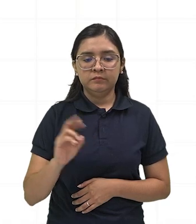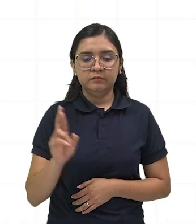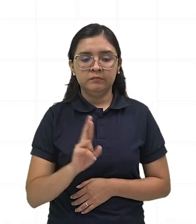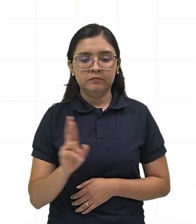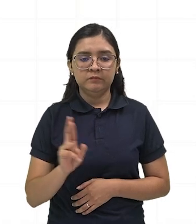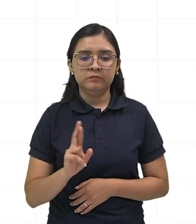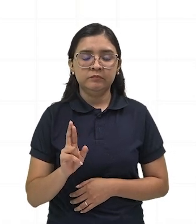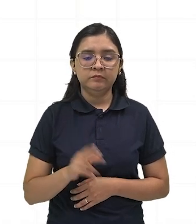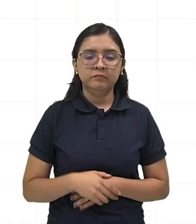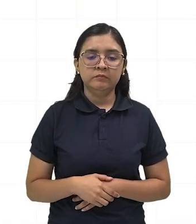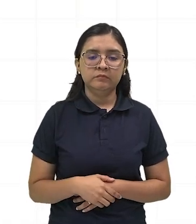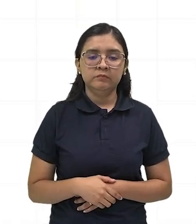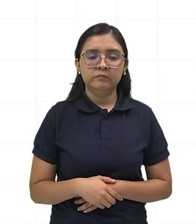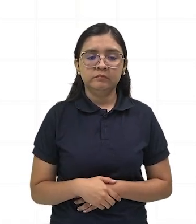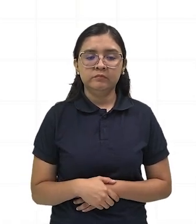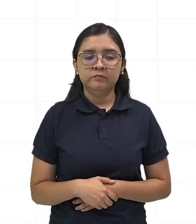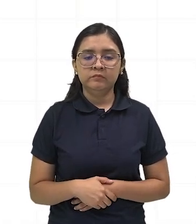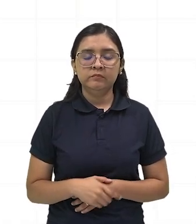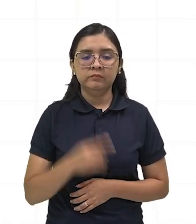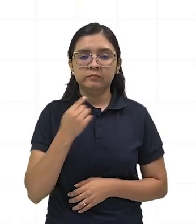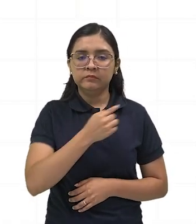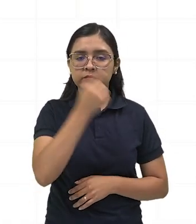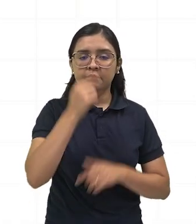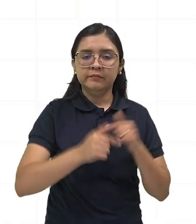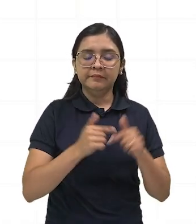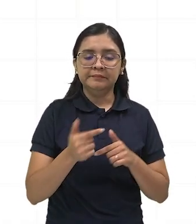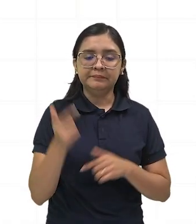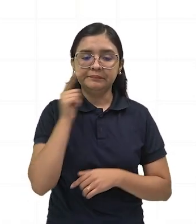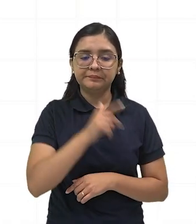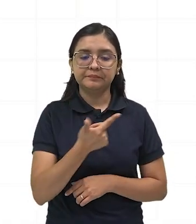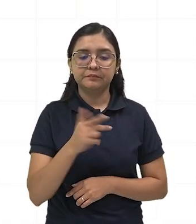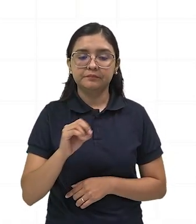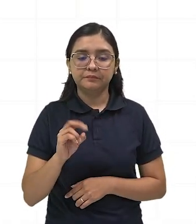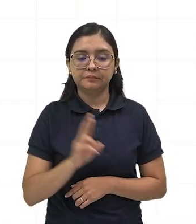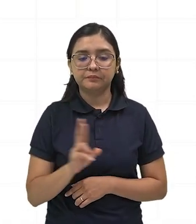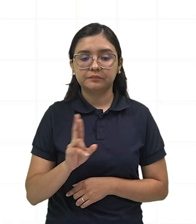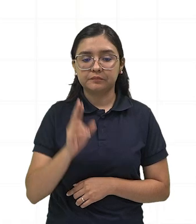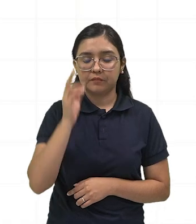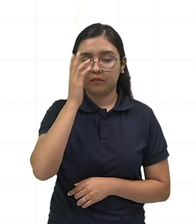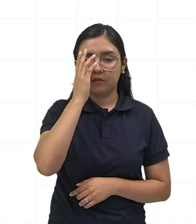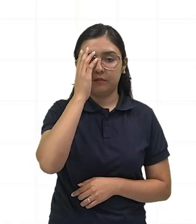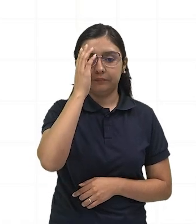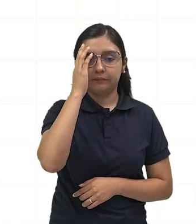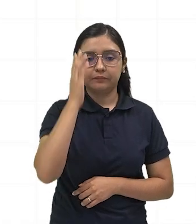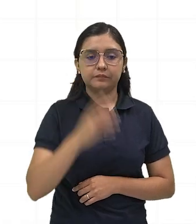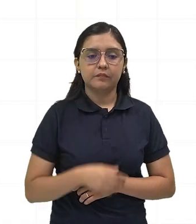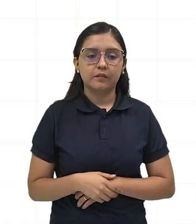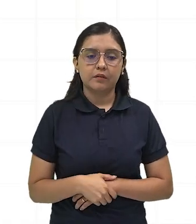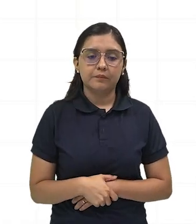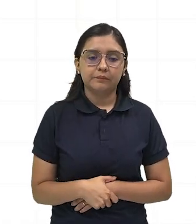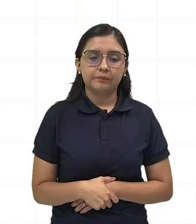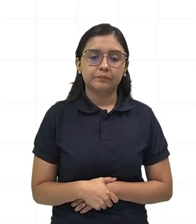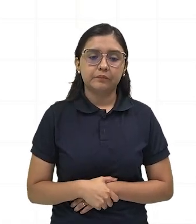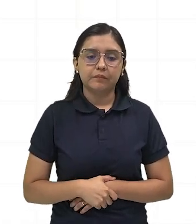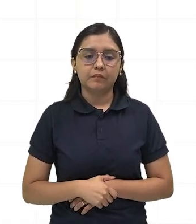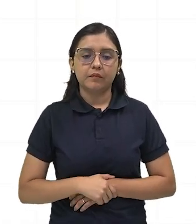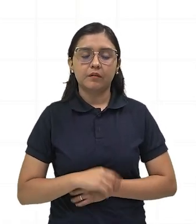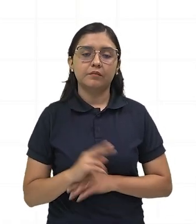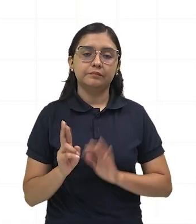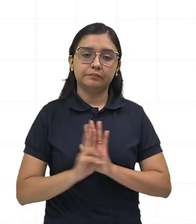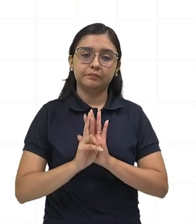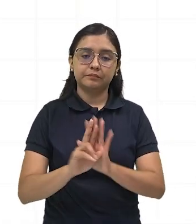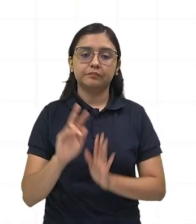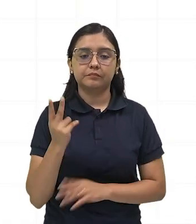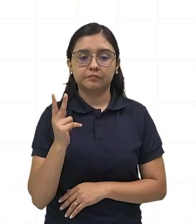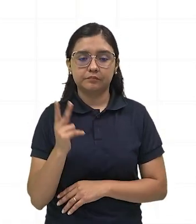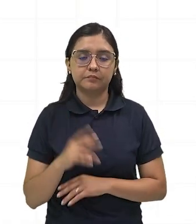R$20 a cada hora. Então, nós vamos representar aqui cada hora trabalhada por H. Poderia